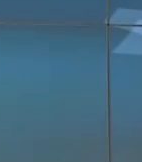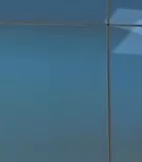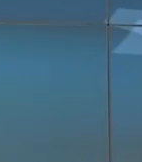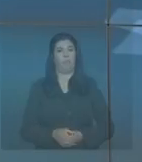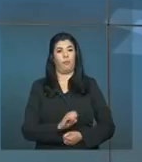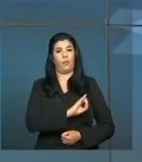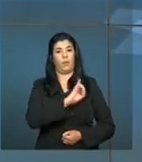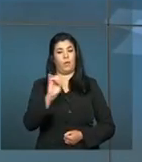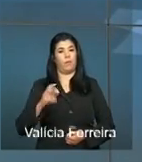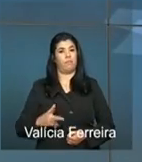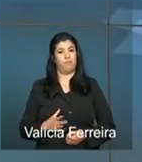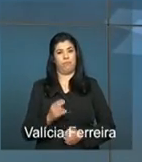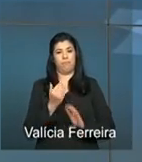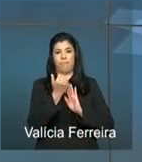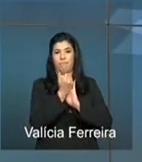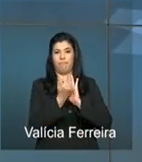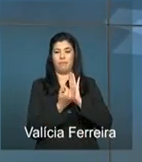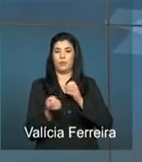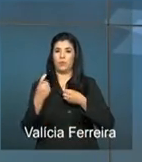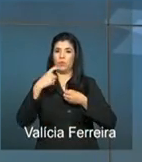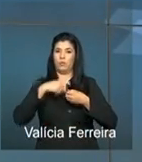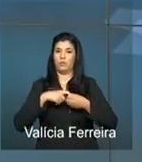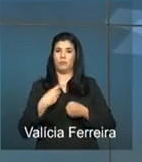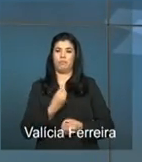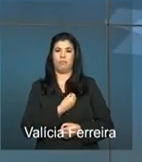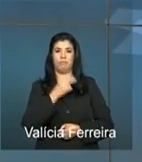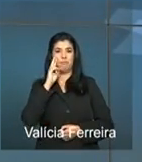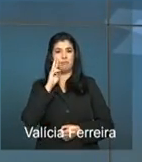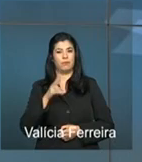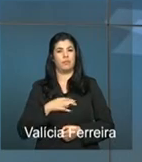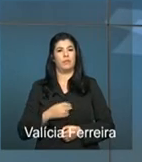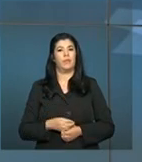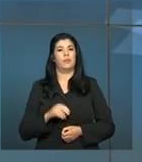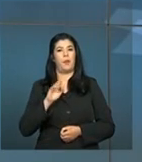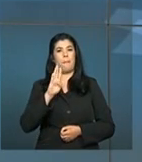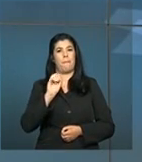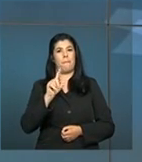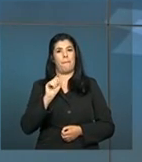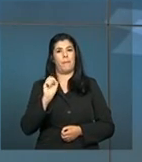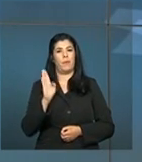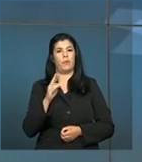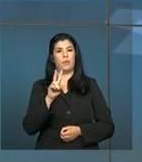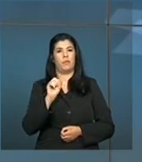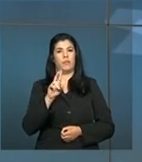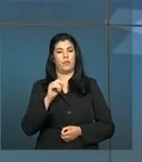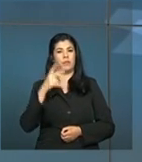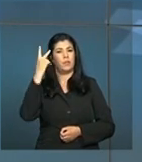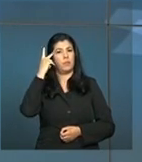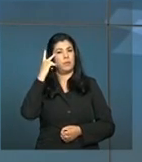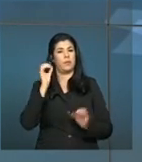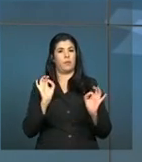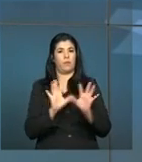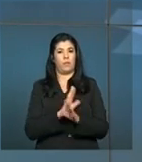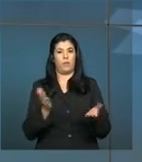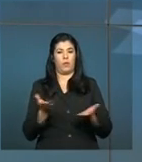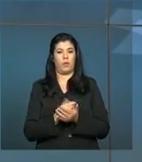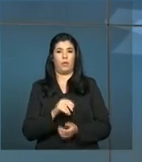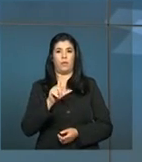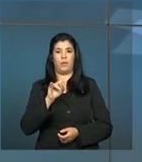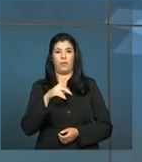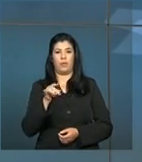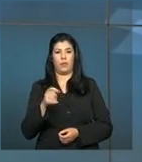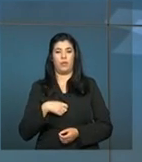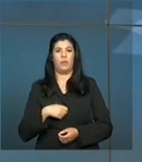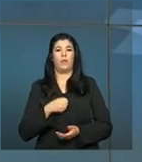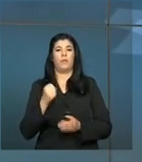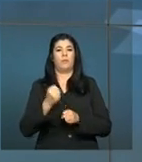Olá, interrompemos a nossa programação para voltar ao vivo. A Bolsa de Valores de São Paulo terminou há pouco o leilão para a construção de linhas